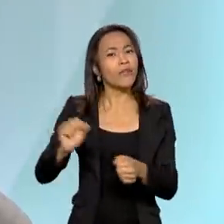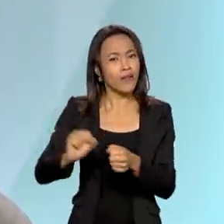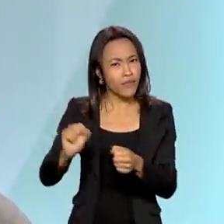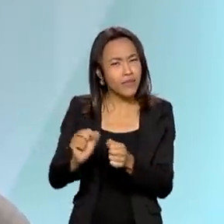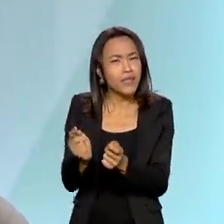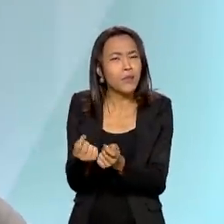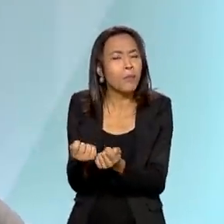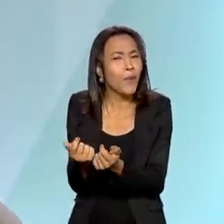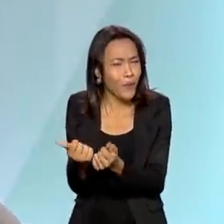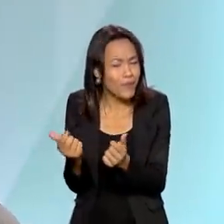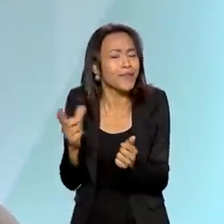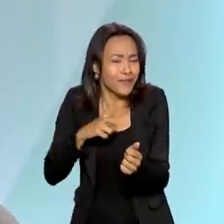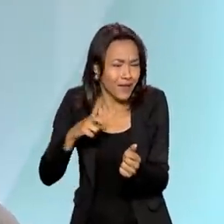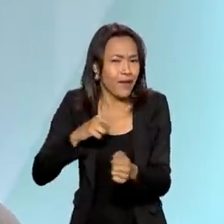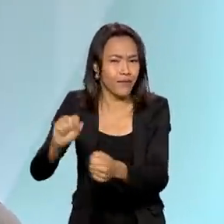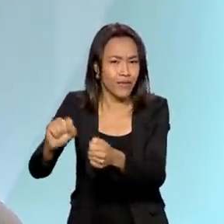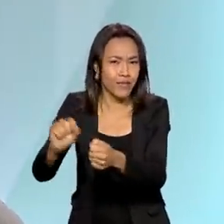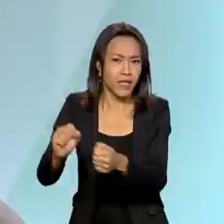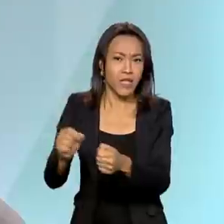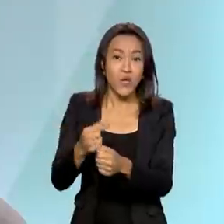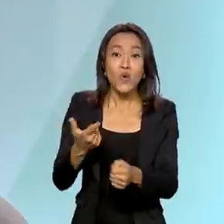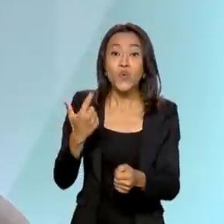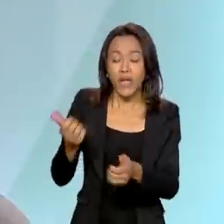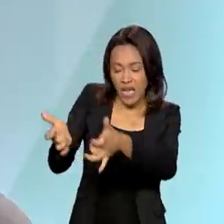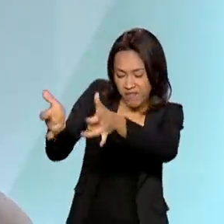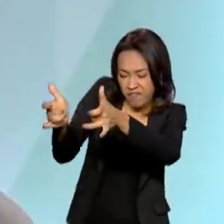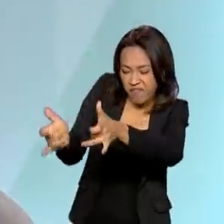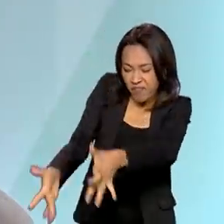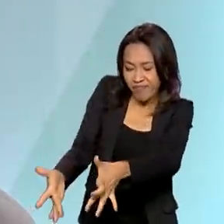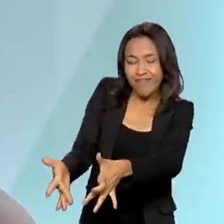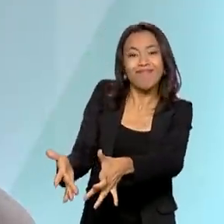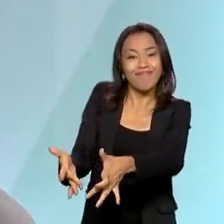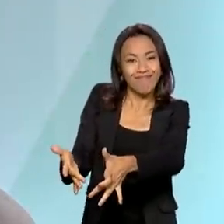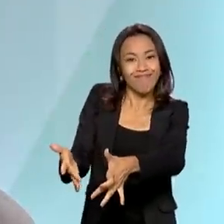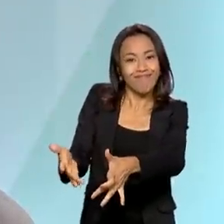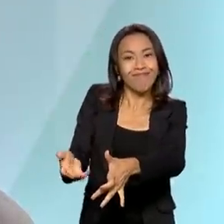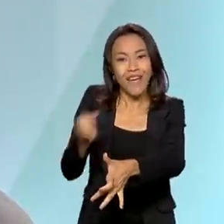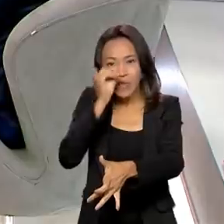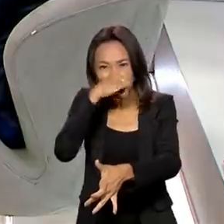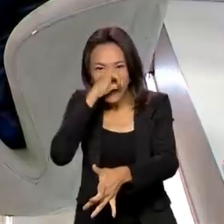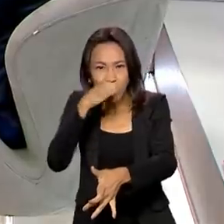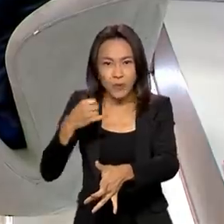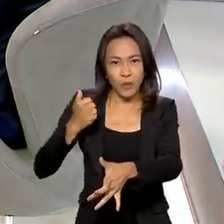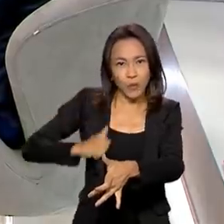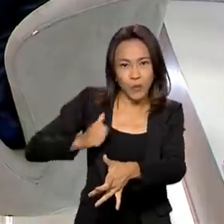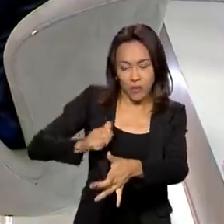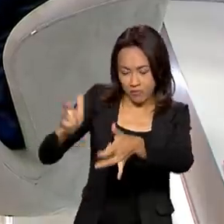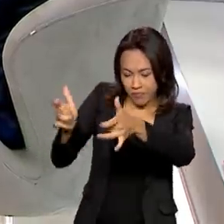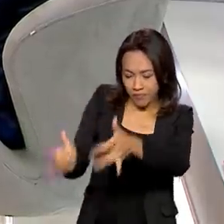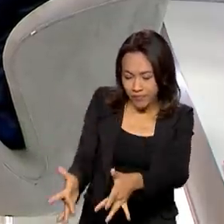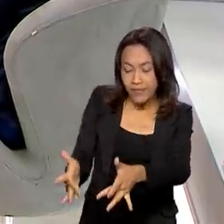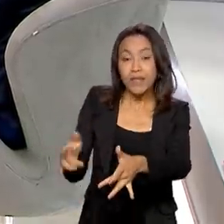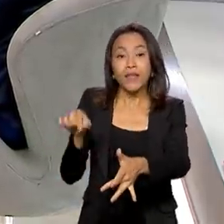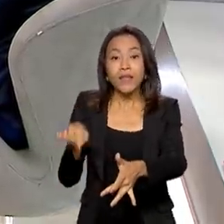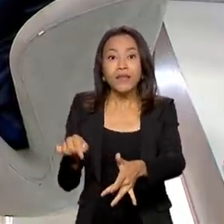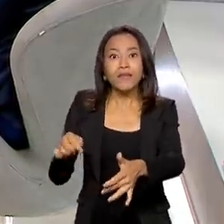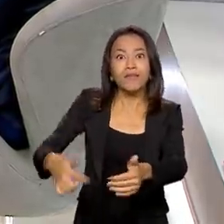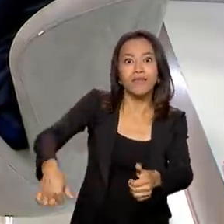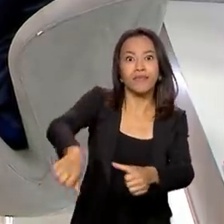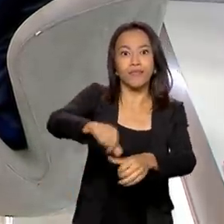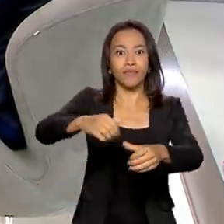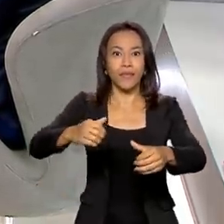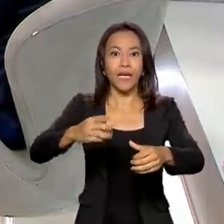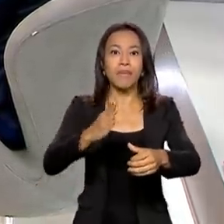pequena escala, transformar aquilo que era resíduo, aquilo que era resíduo da suinocultura, está se transformando em energia,